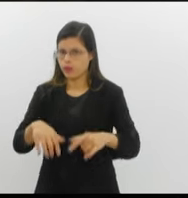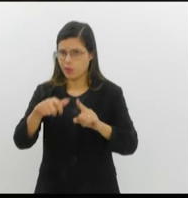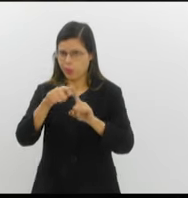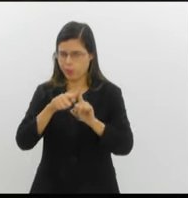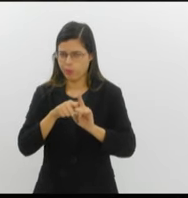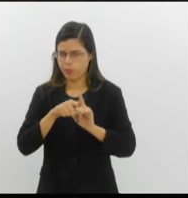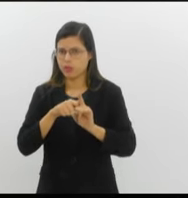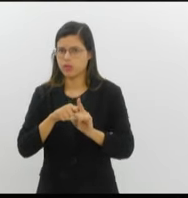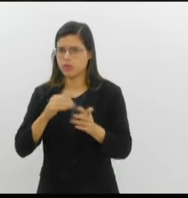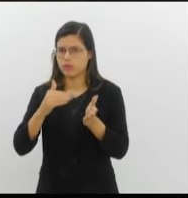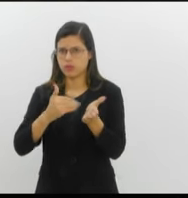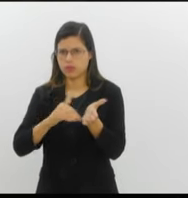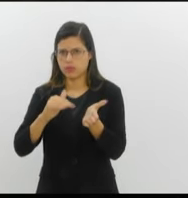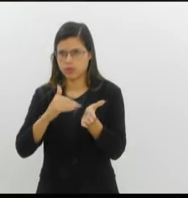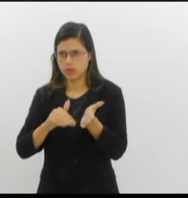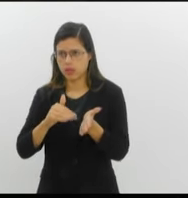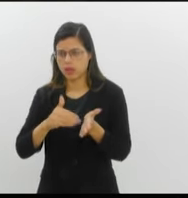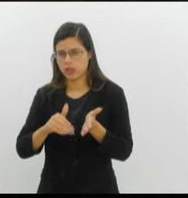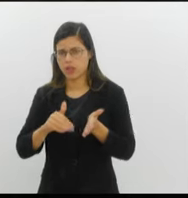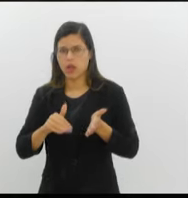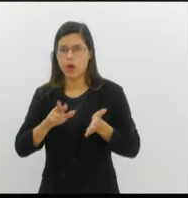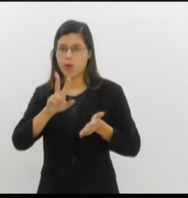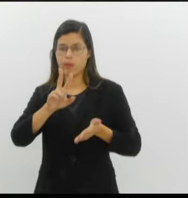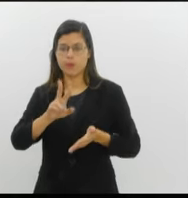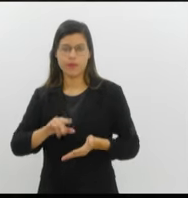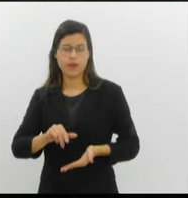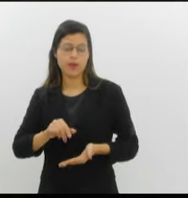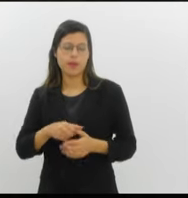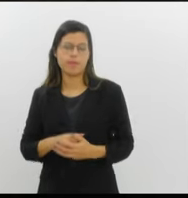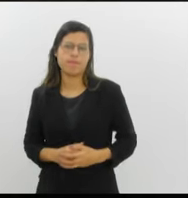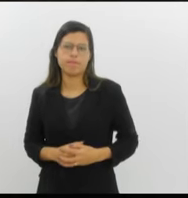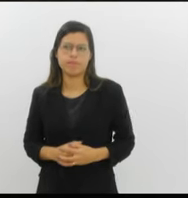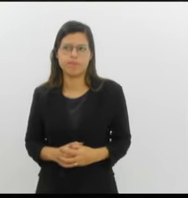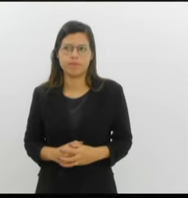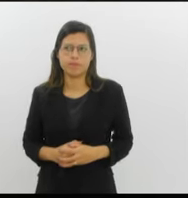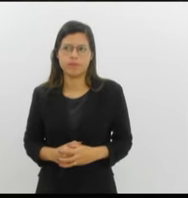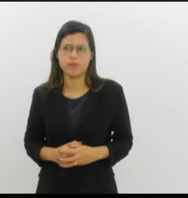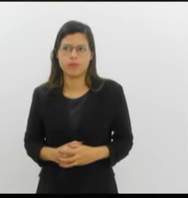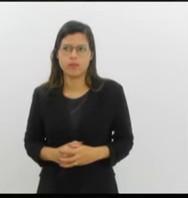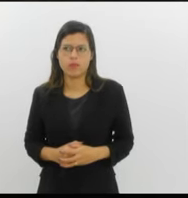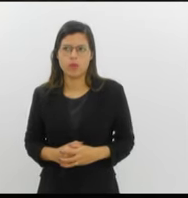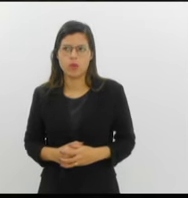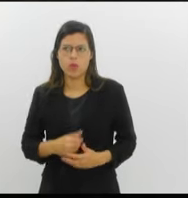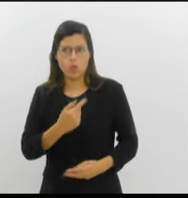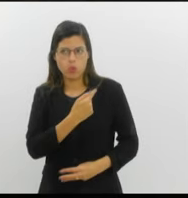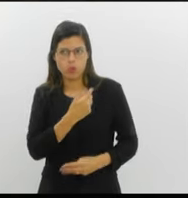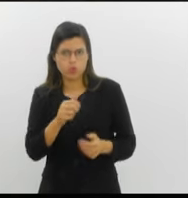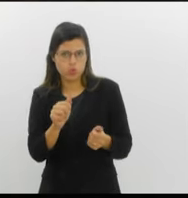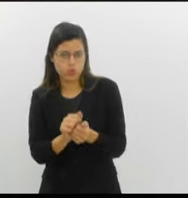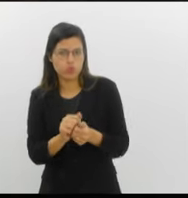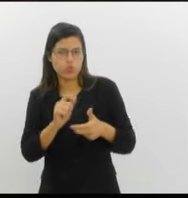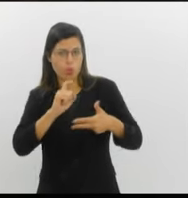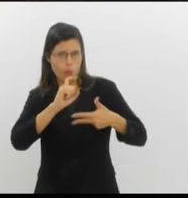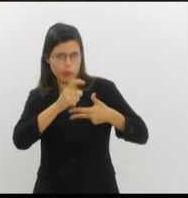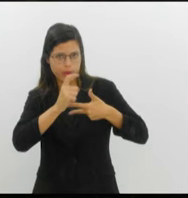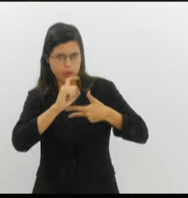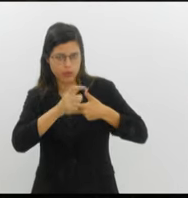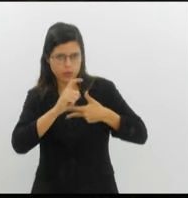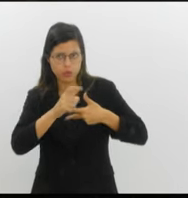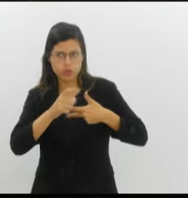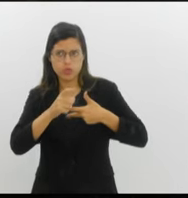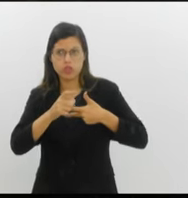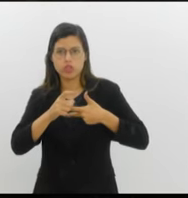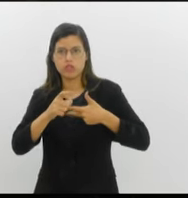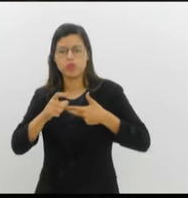o secretário efetivamente irá, com o governo, com o Poder Executivo, assumir